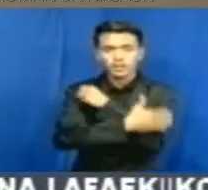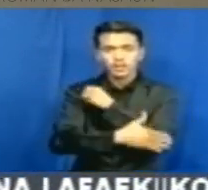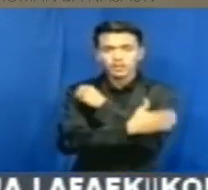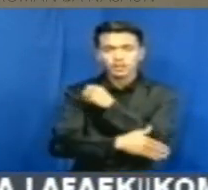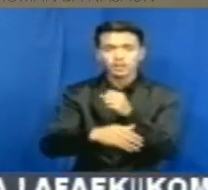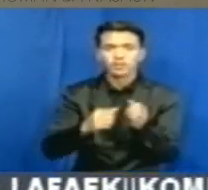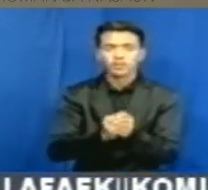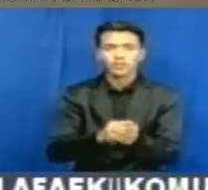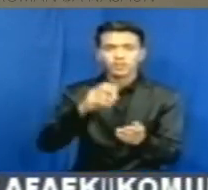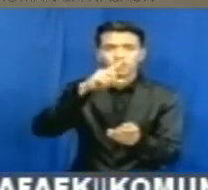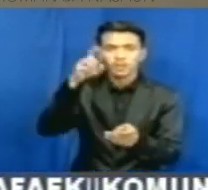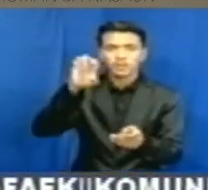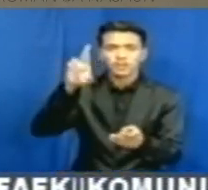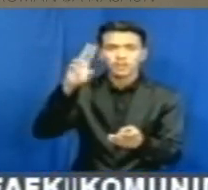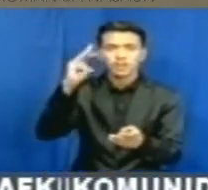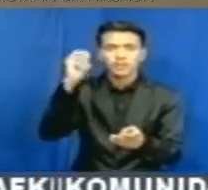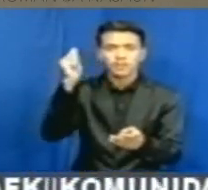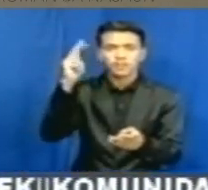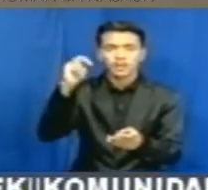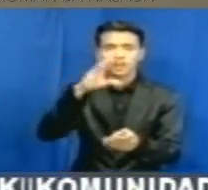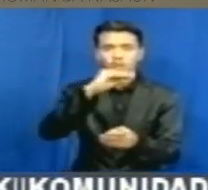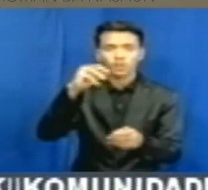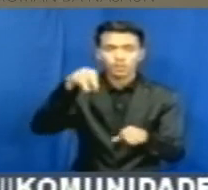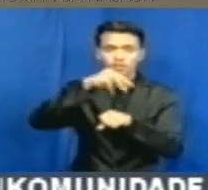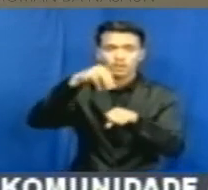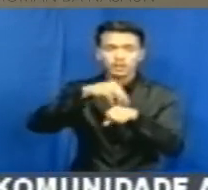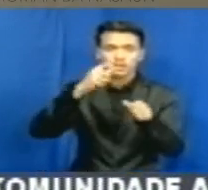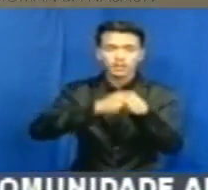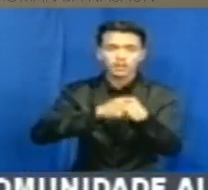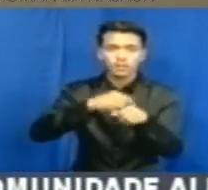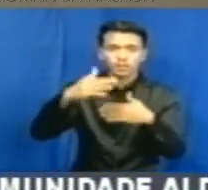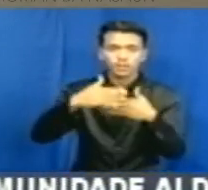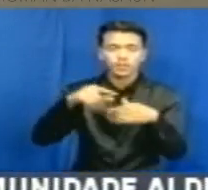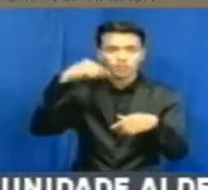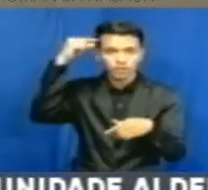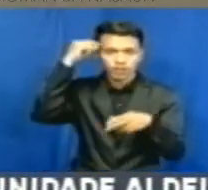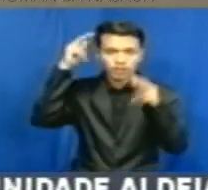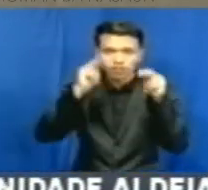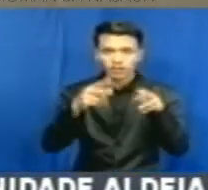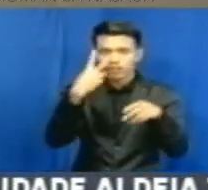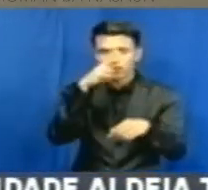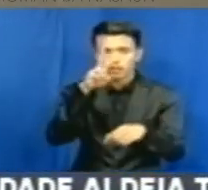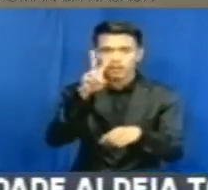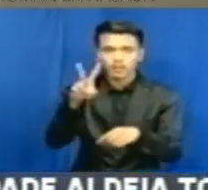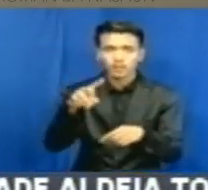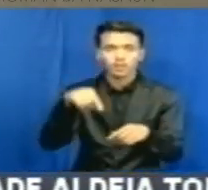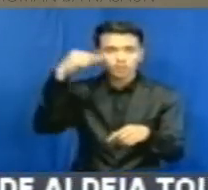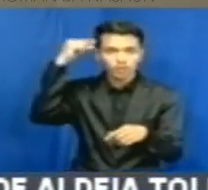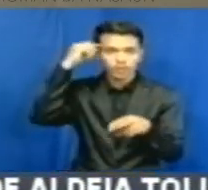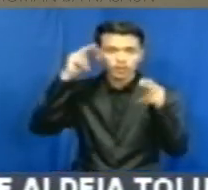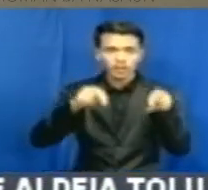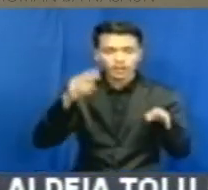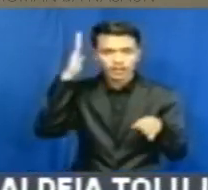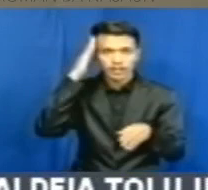German ho a Malaysia, iha tempo barak ne. Governo tem que tau atenção, e governo tem que